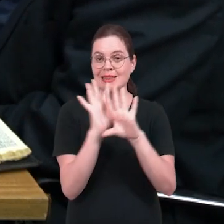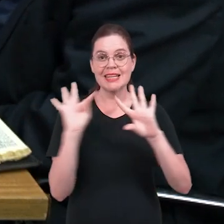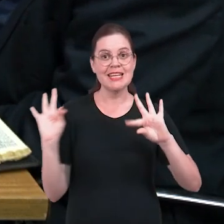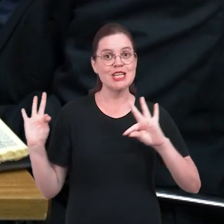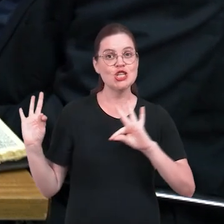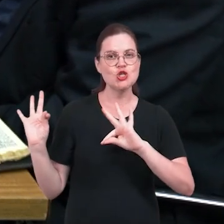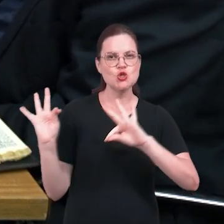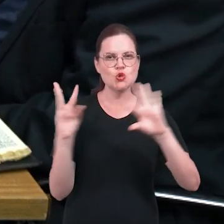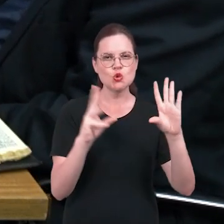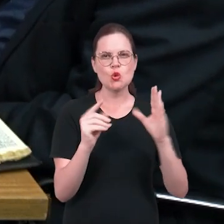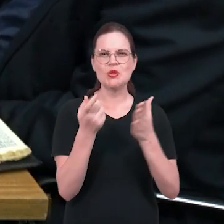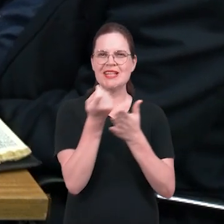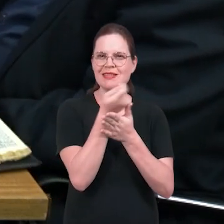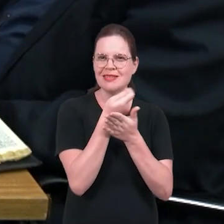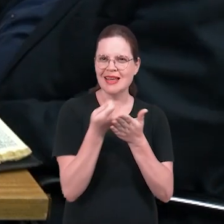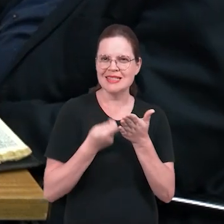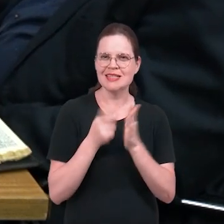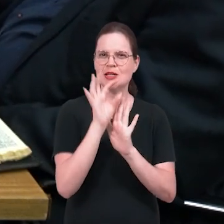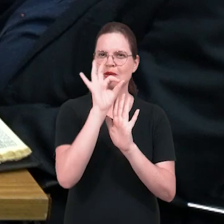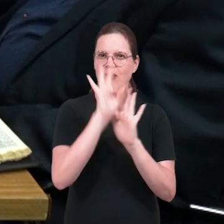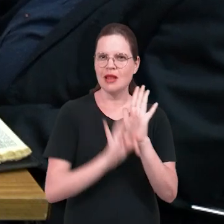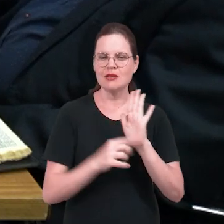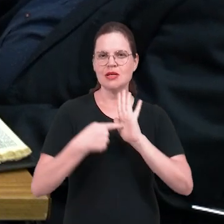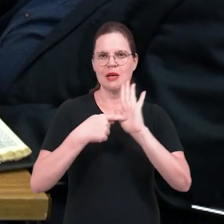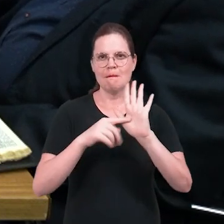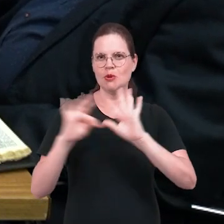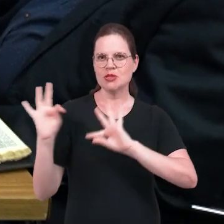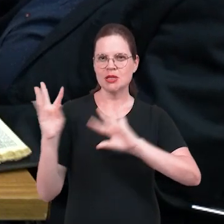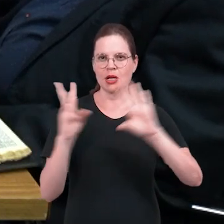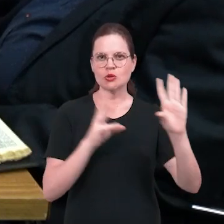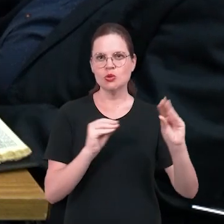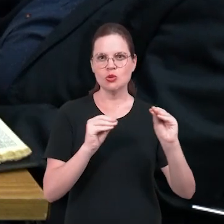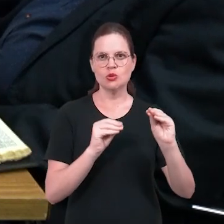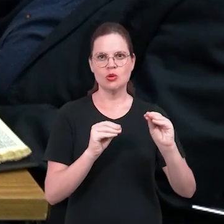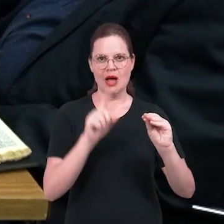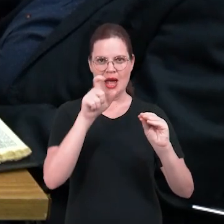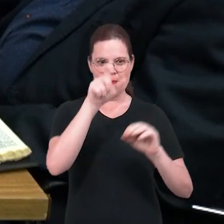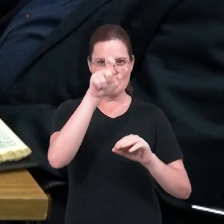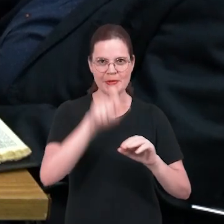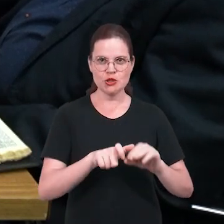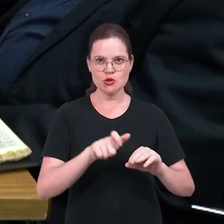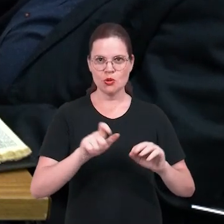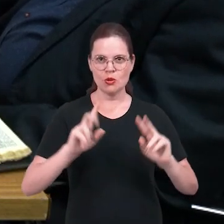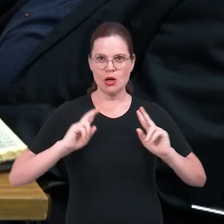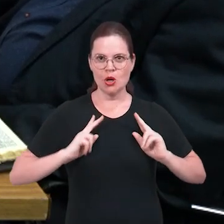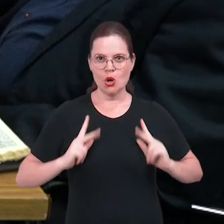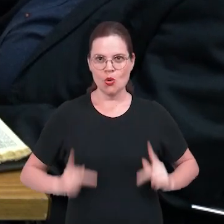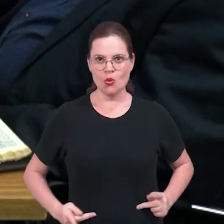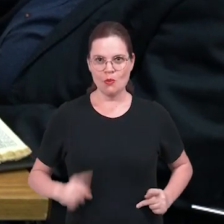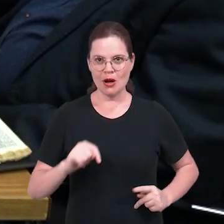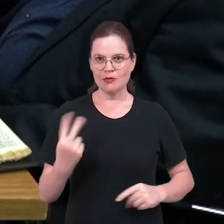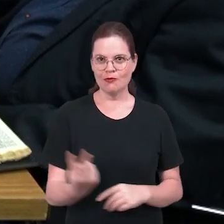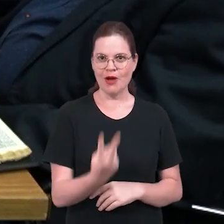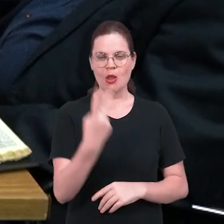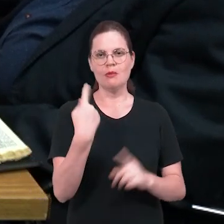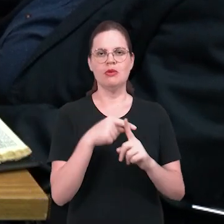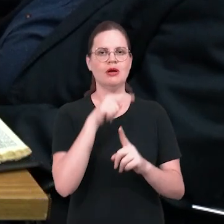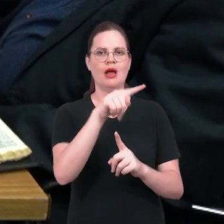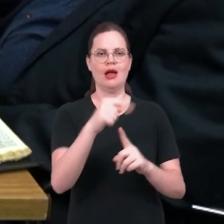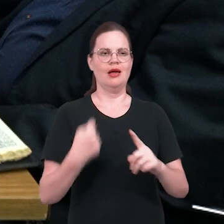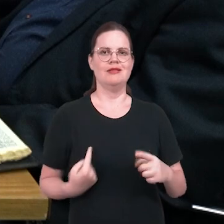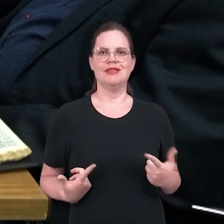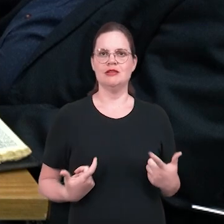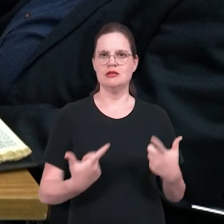questão de não valorizar a pessoa humana no sentido de ser aguerrido, que ele ganhou porque